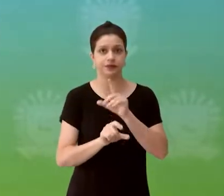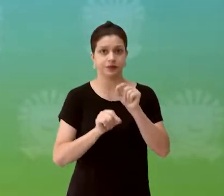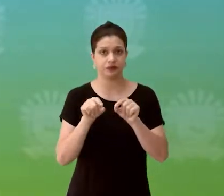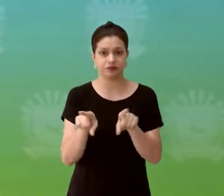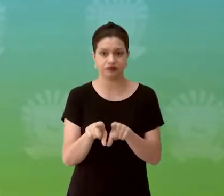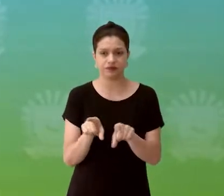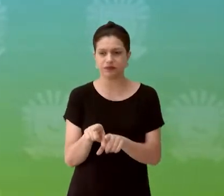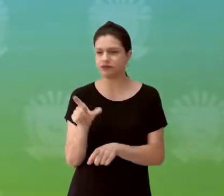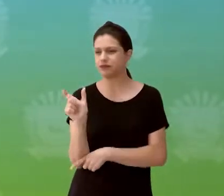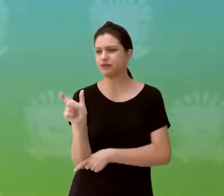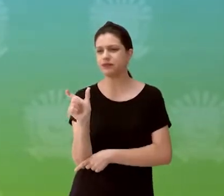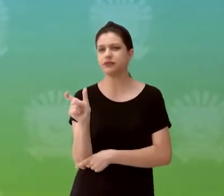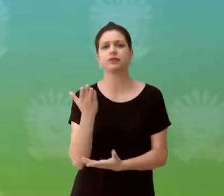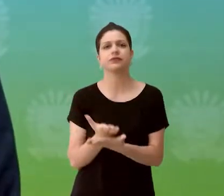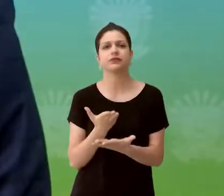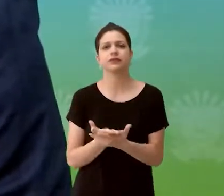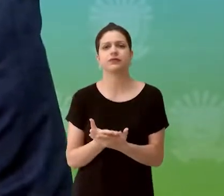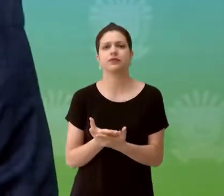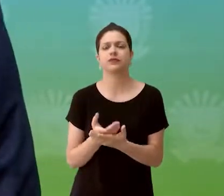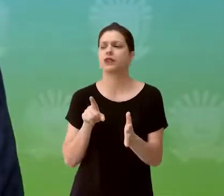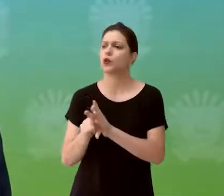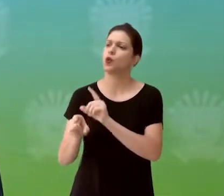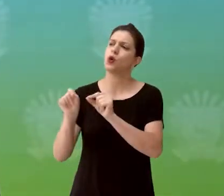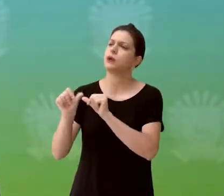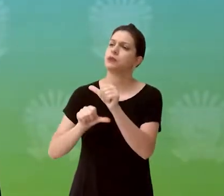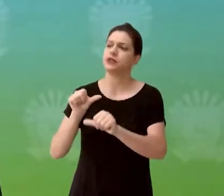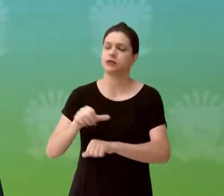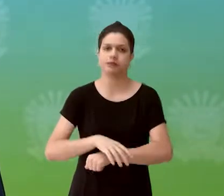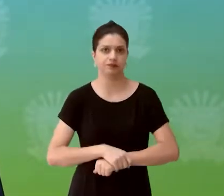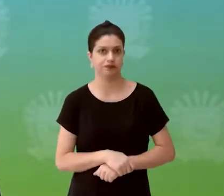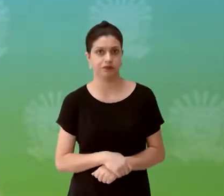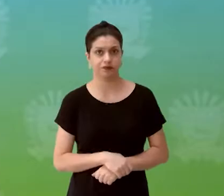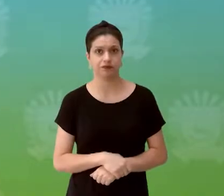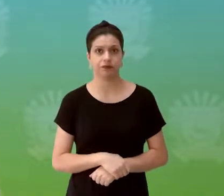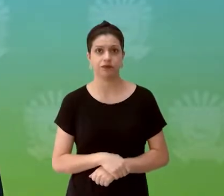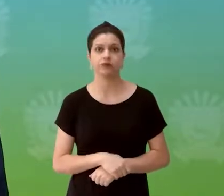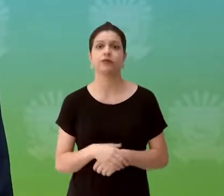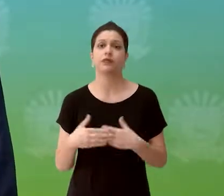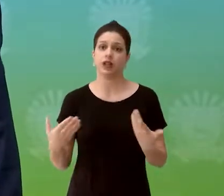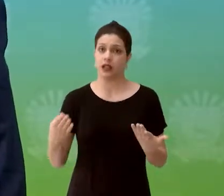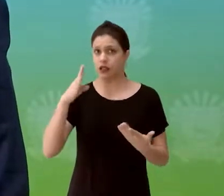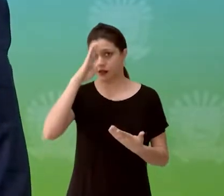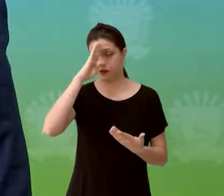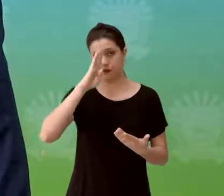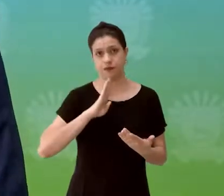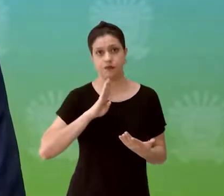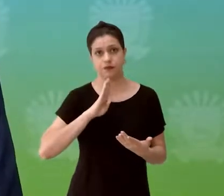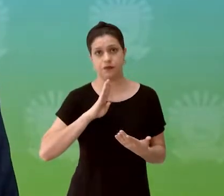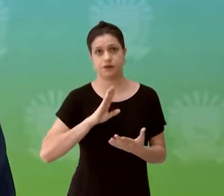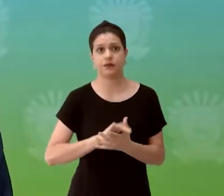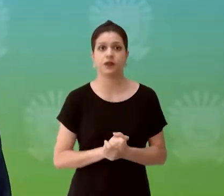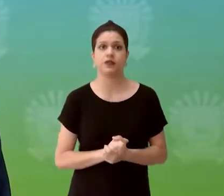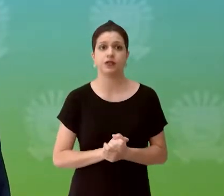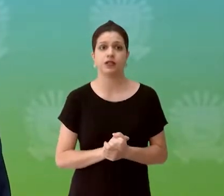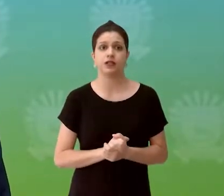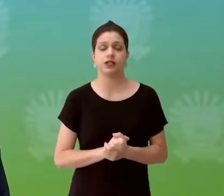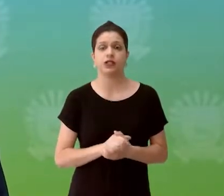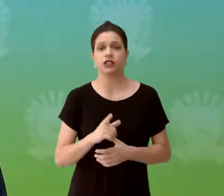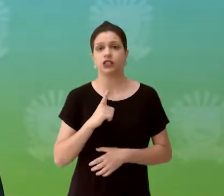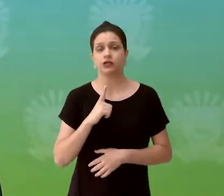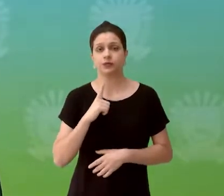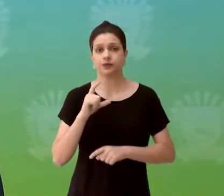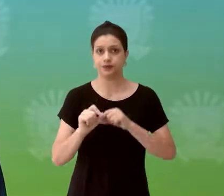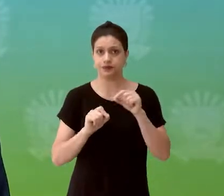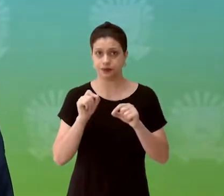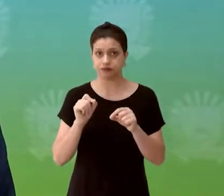do estudante, né? O que vai mudar? O que vai mudar é a questão da gratuidade. Existe